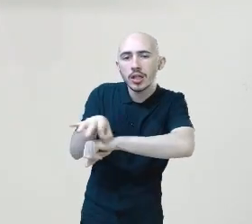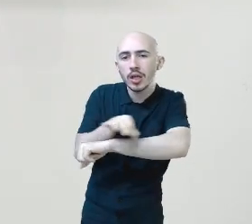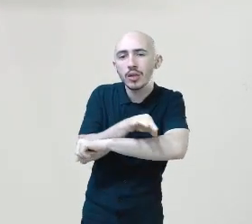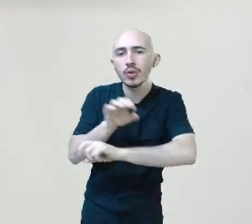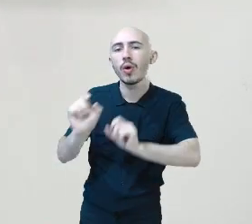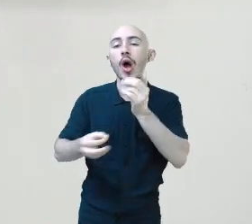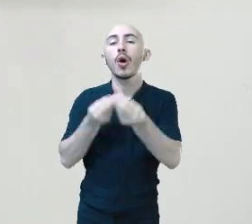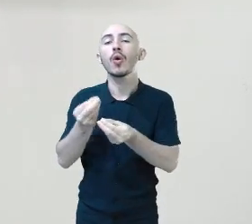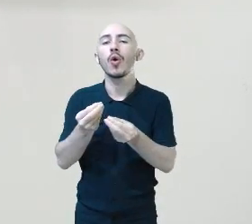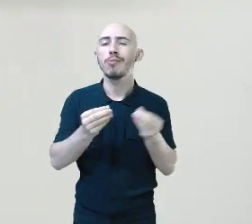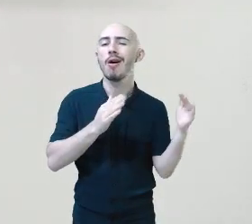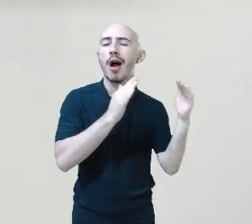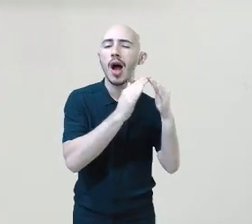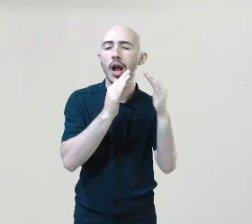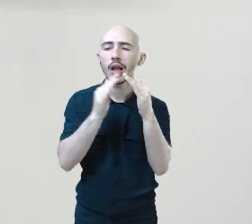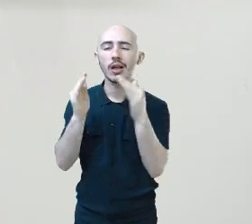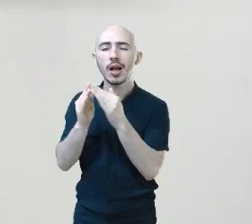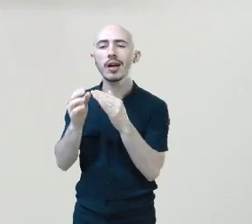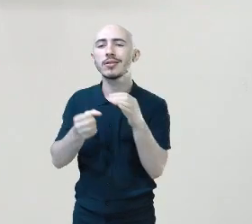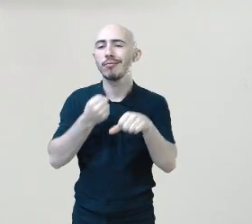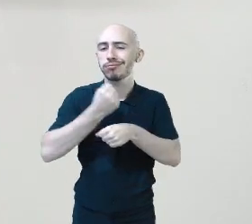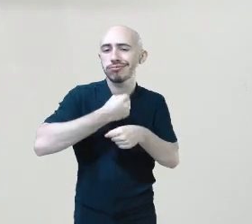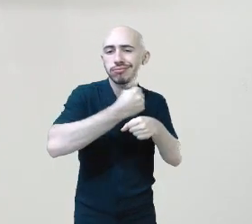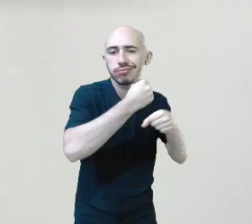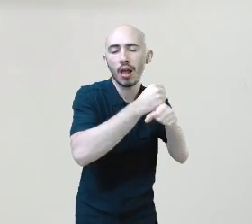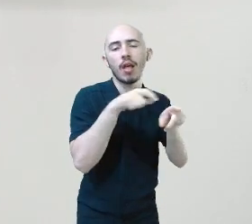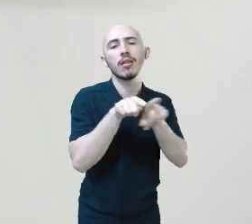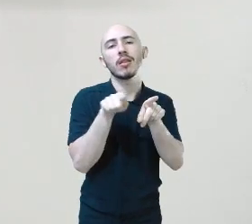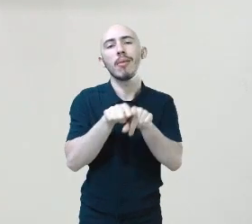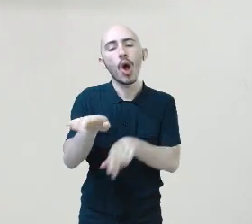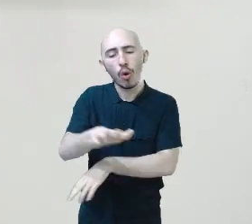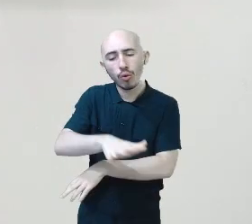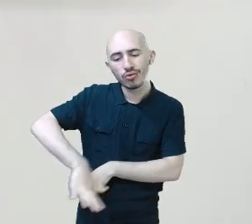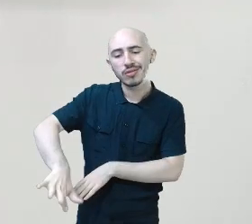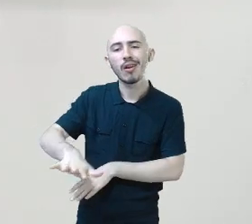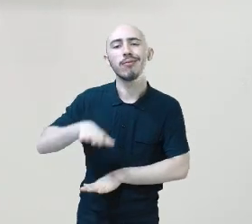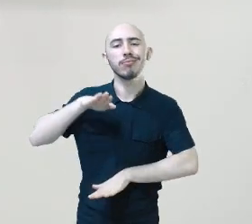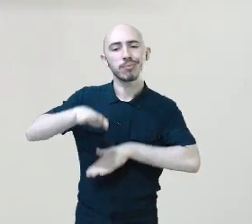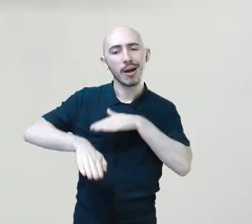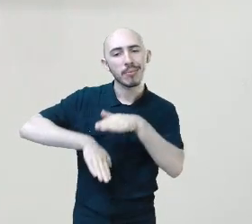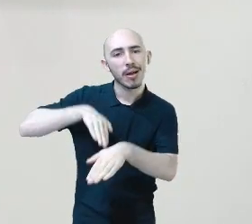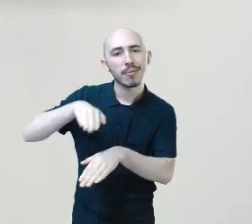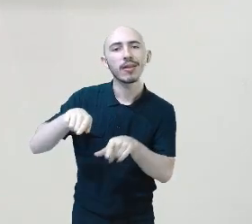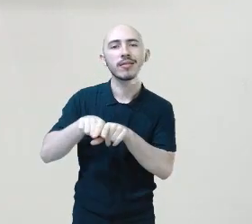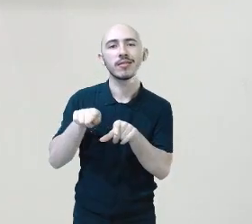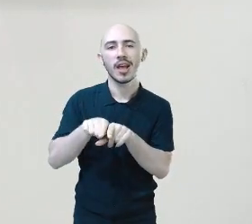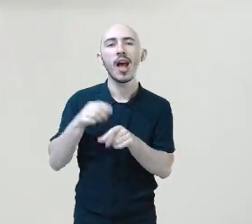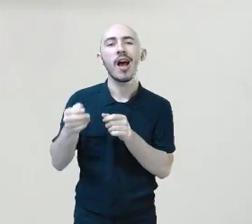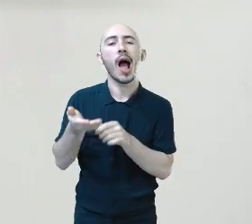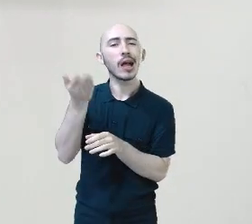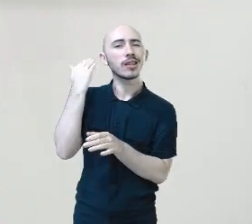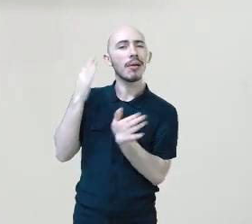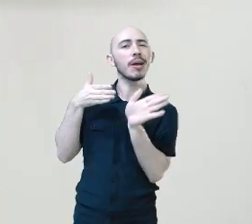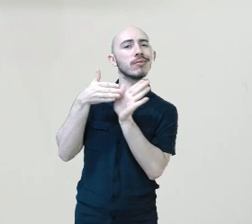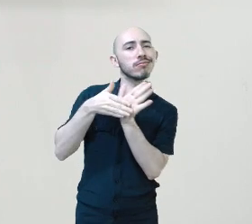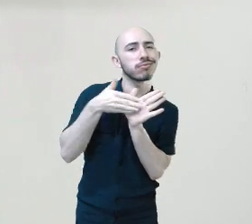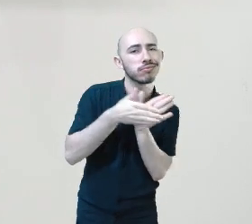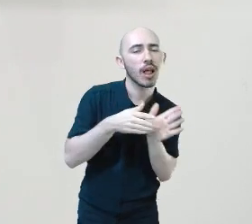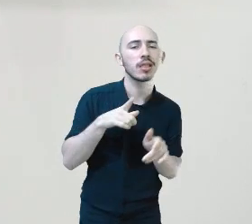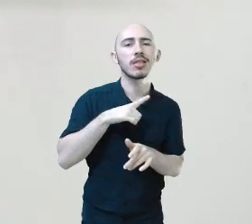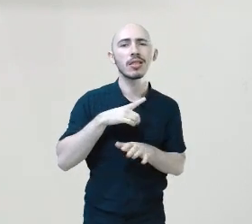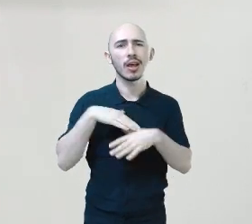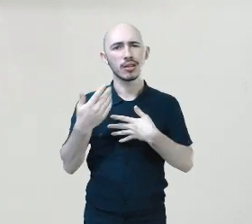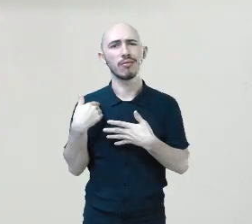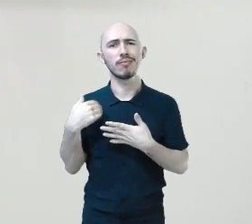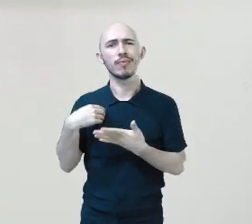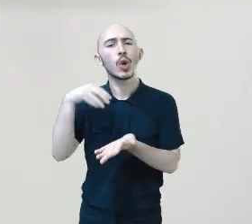essas casas foram construídas, o chão que a gente pisa, que tem o trilho onde passava um bonde. Aí você pensar, no